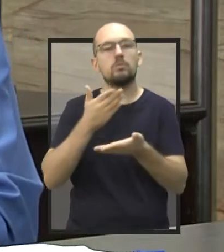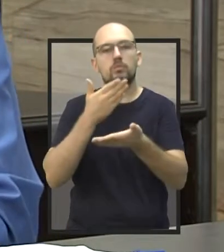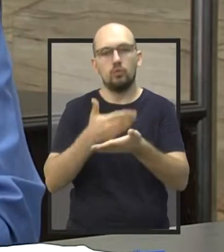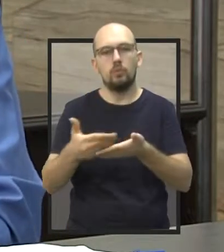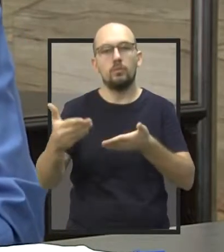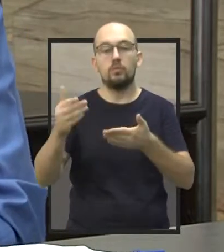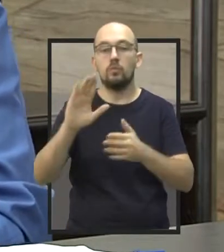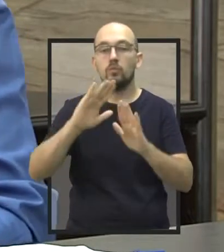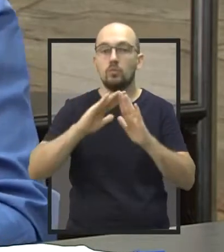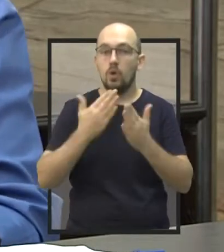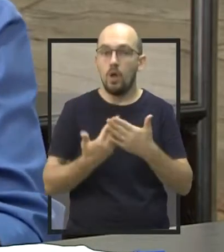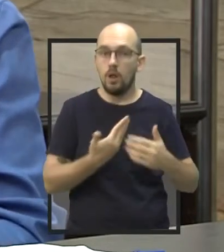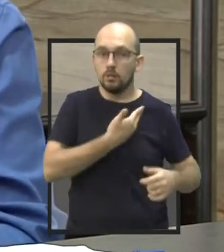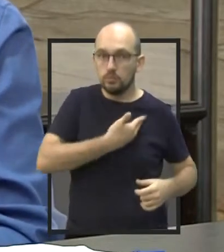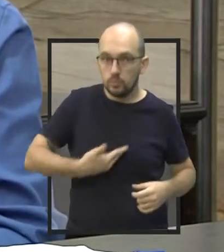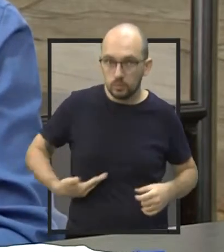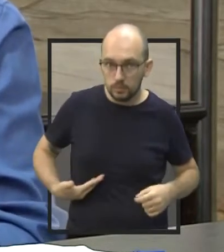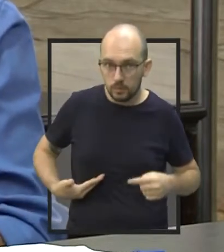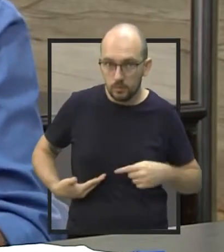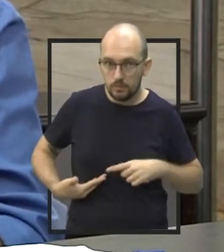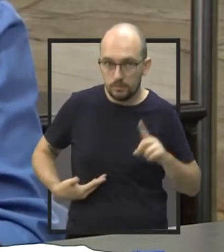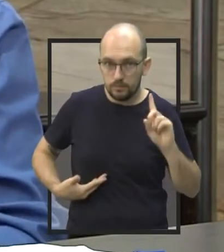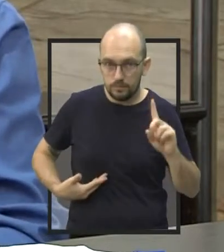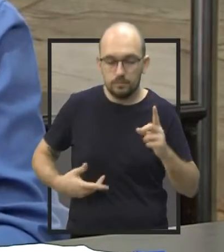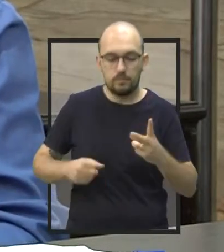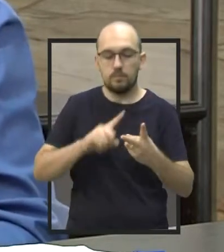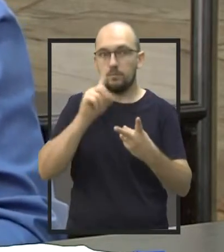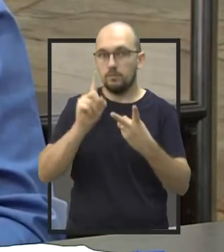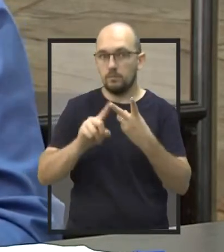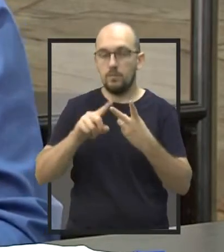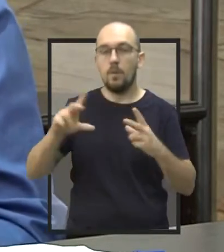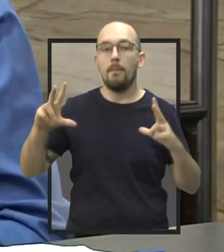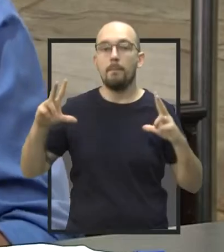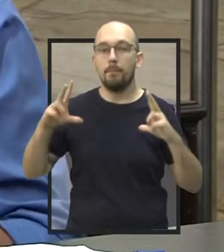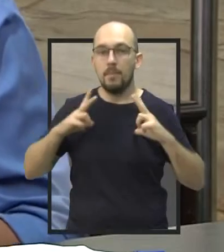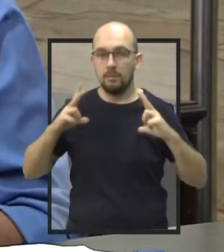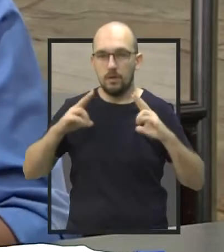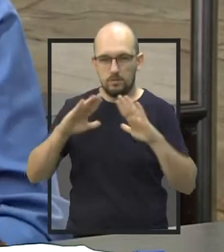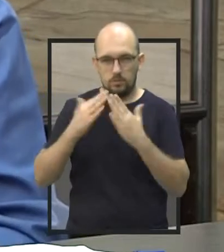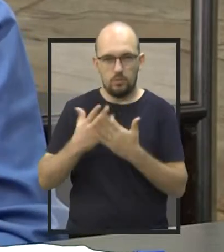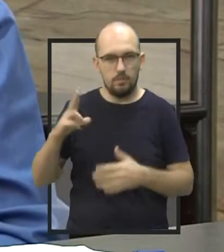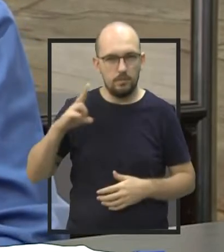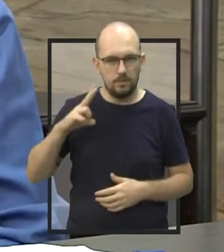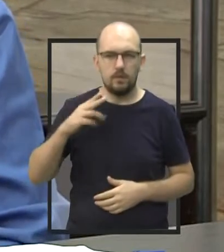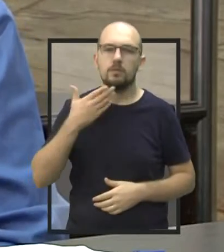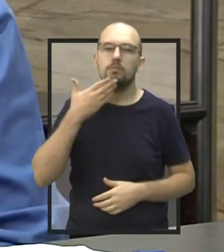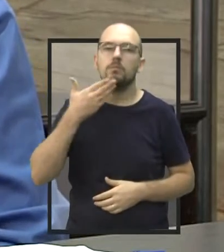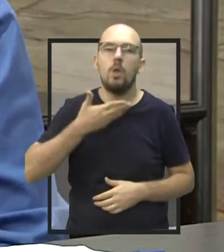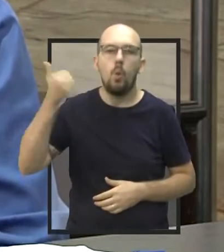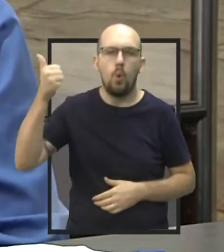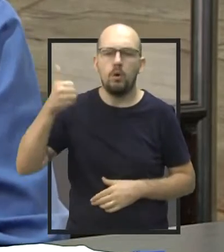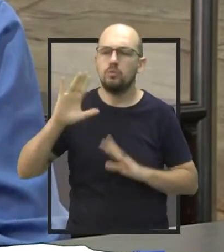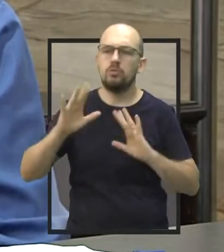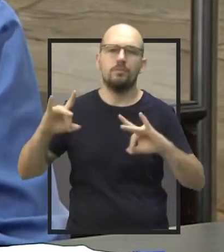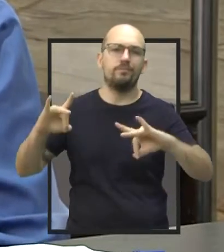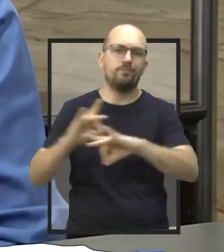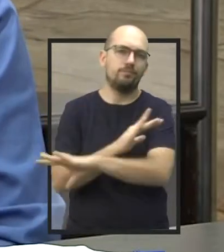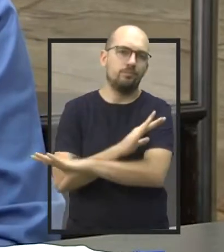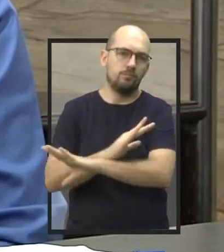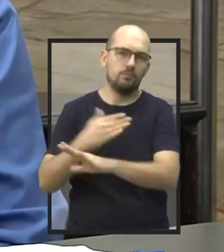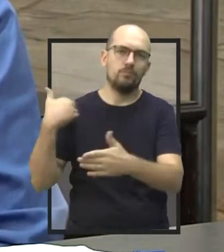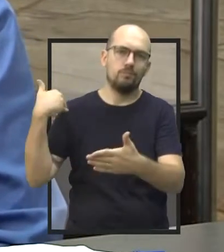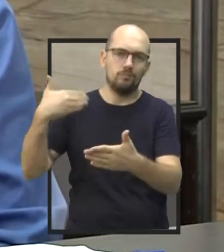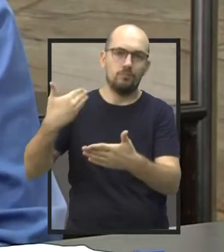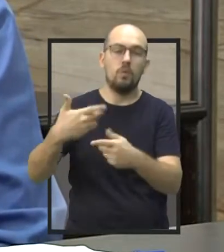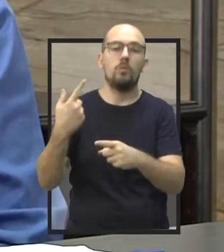escola pública. As escolas privadas, eu tenho informação que estão já melhores preparados, até pelo fato